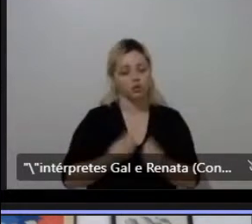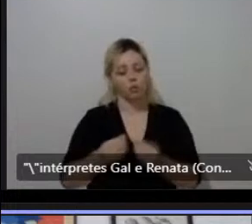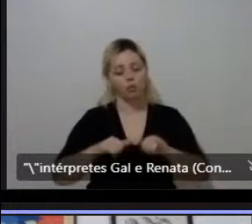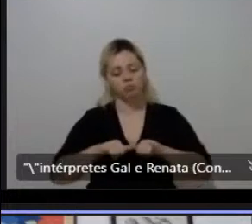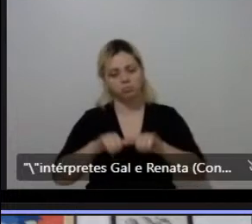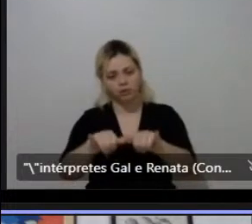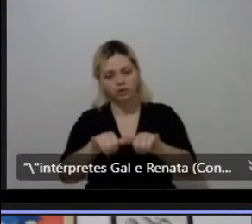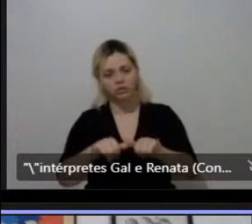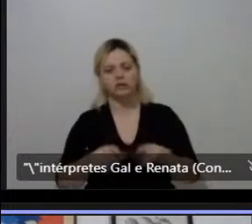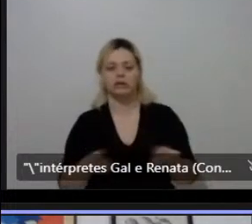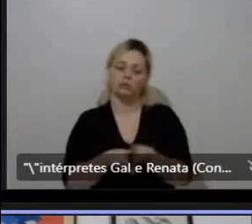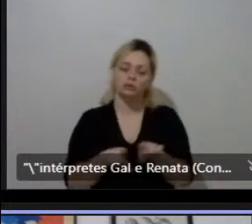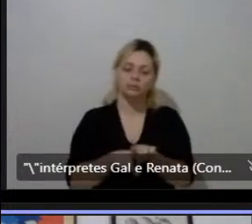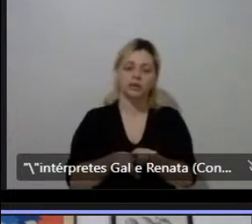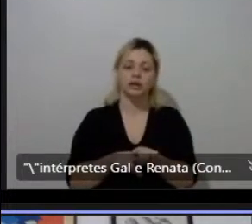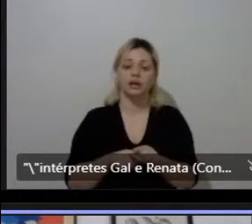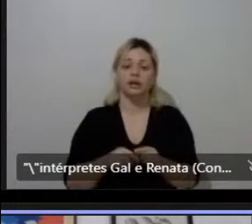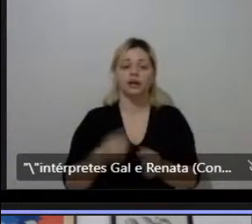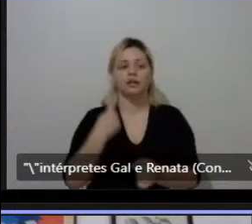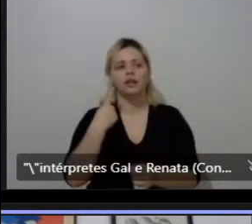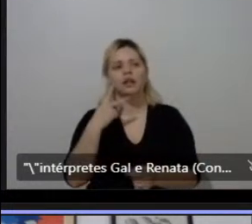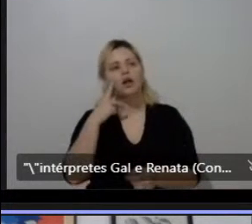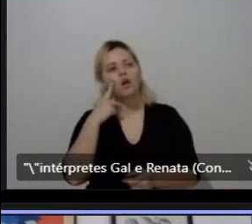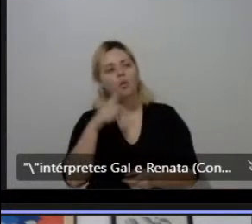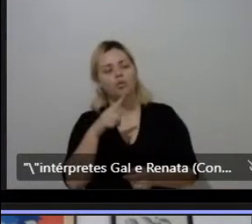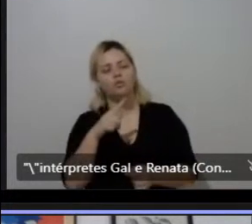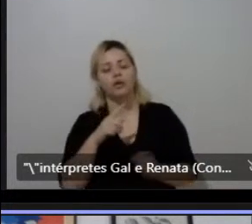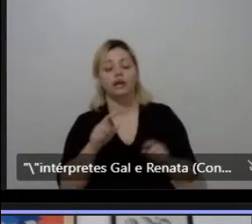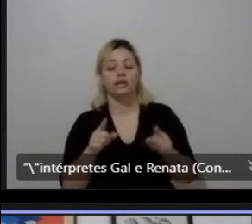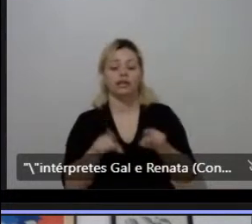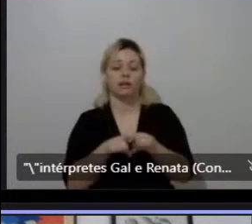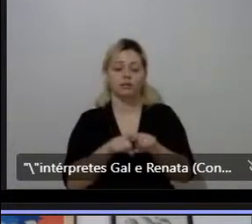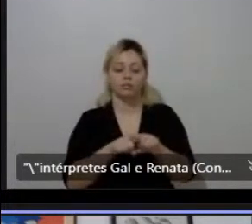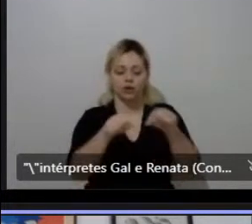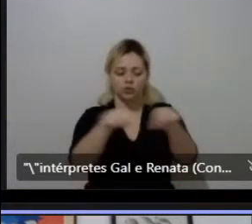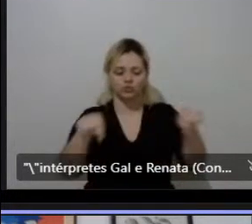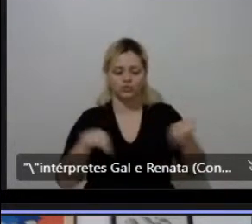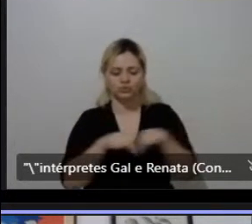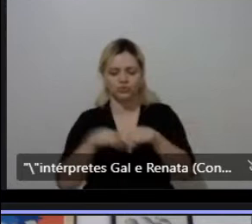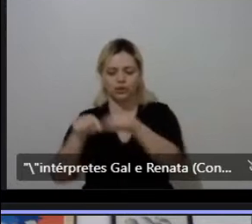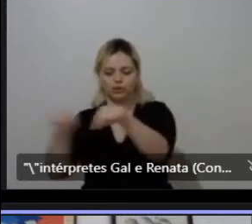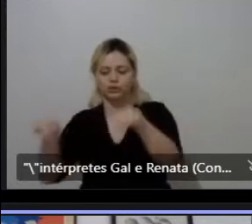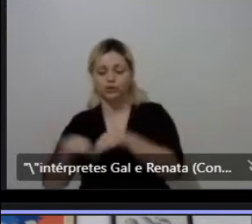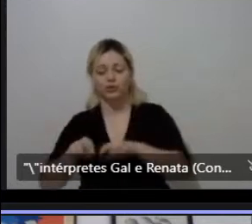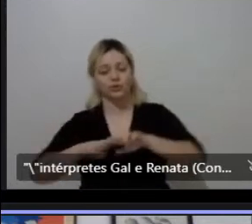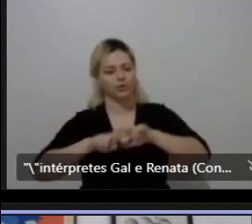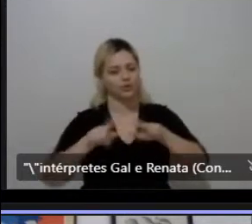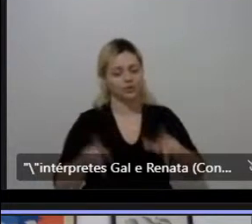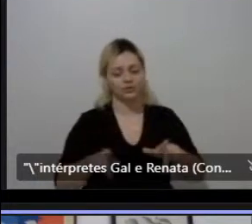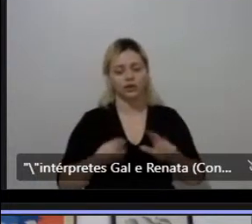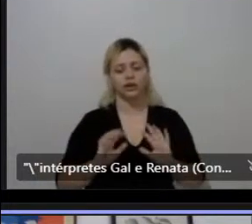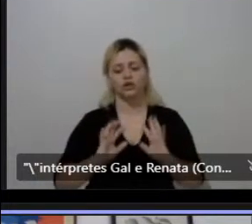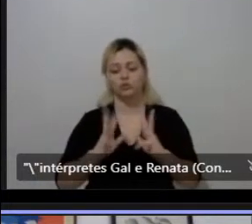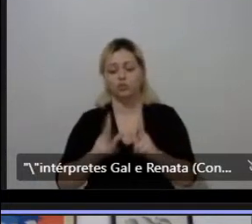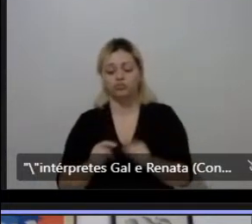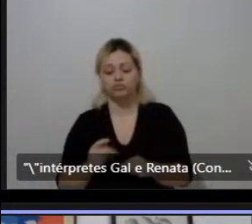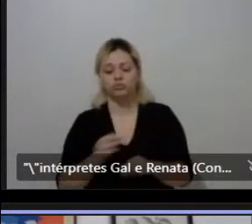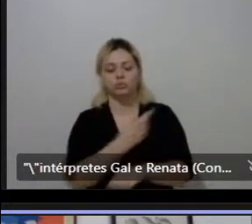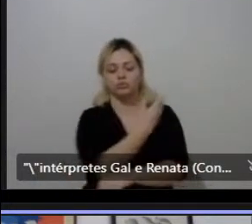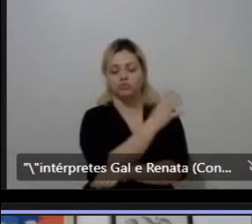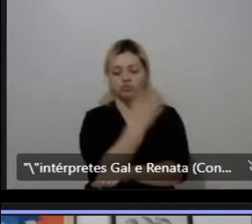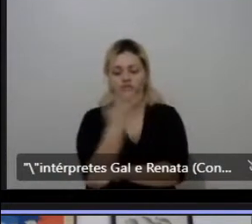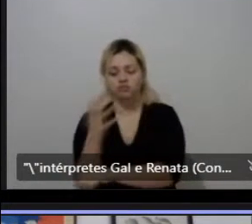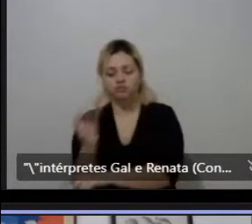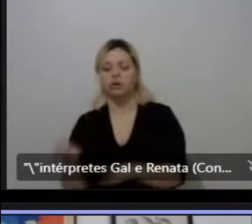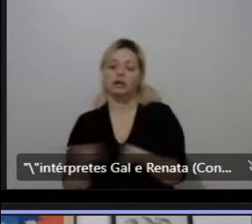numa dimensão mais estratégica de outros territórios, né, incorporando os recursos naturais, mas também a acumulação